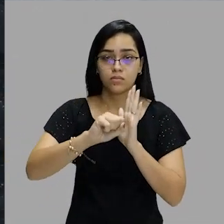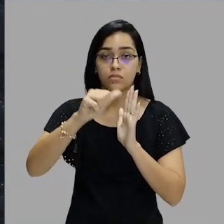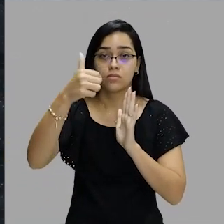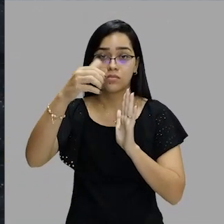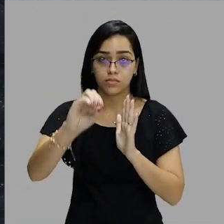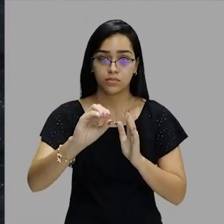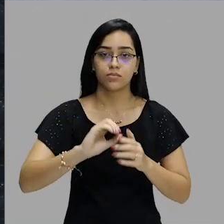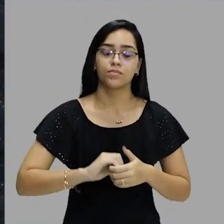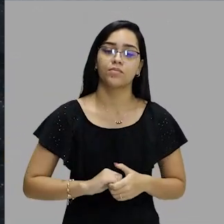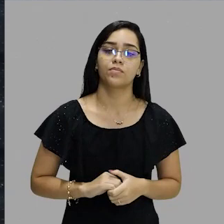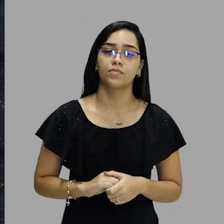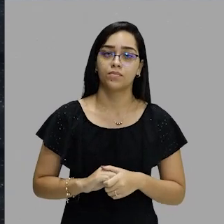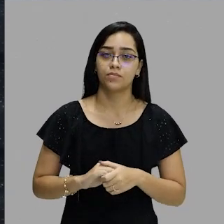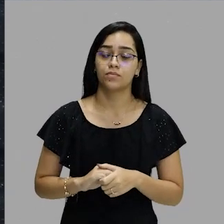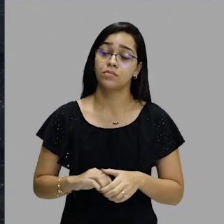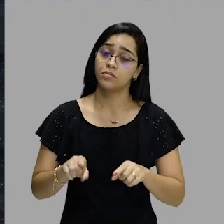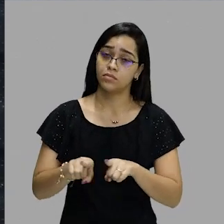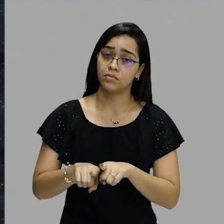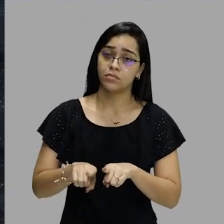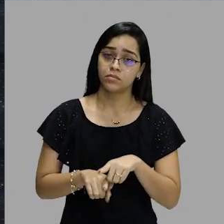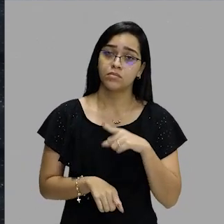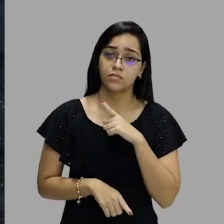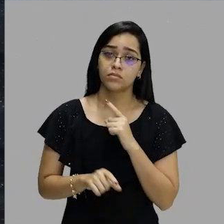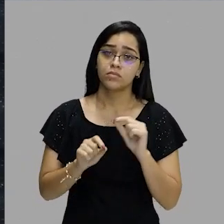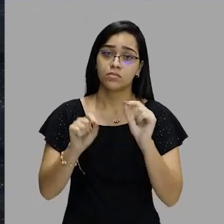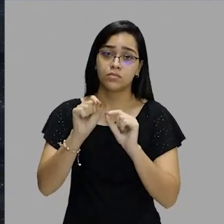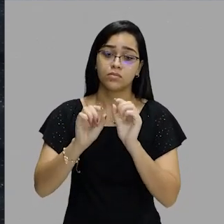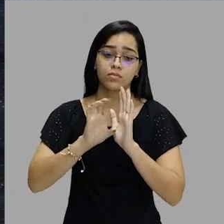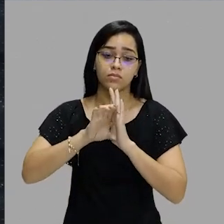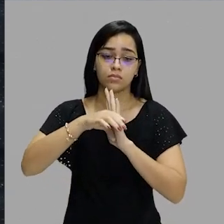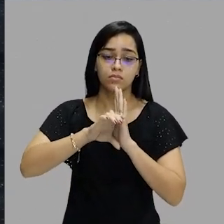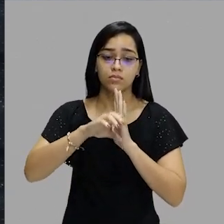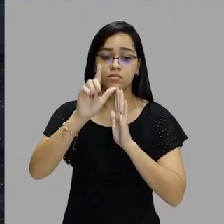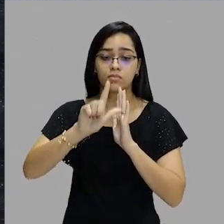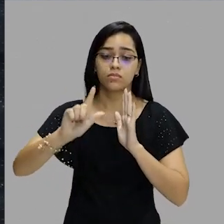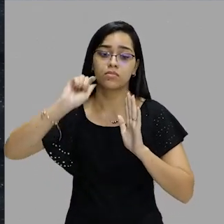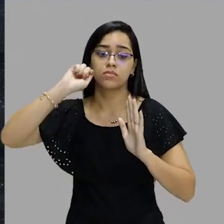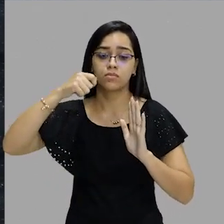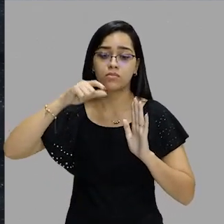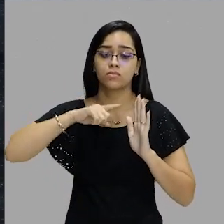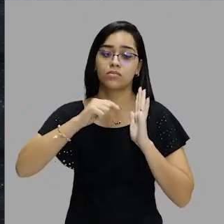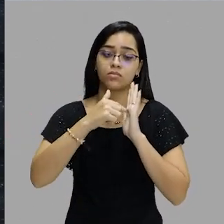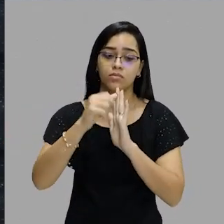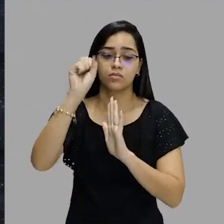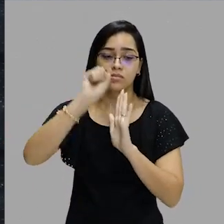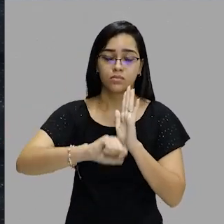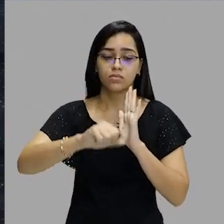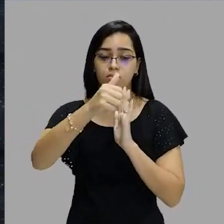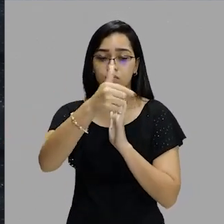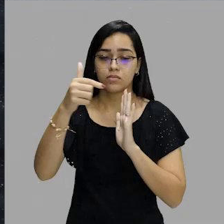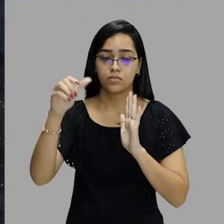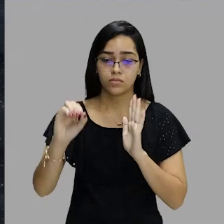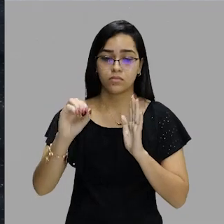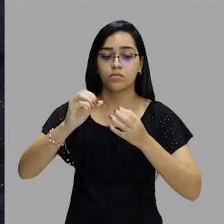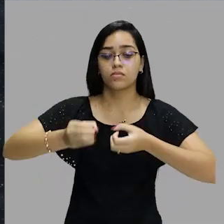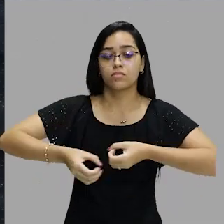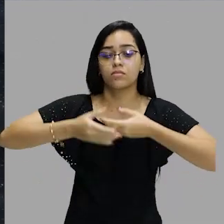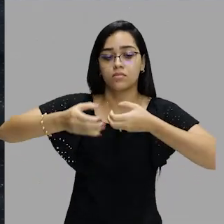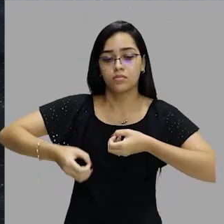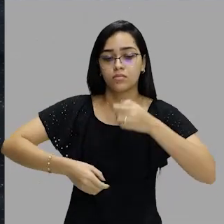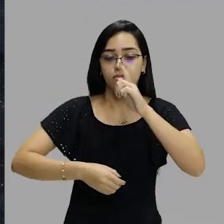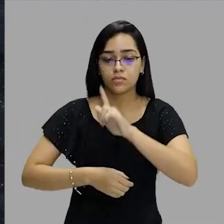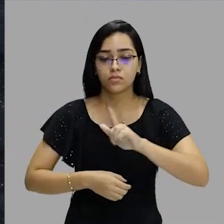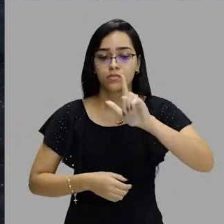século XX. E embora o conceito de literatura negra tenha aparecido apenas no século